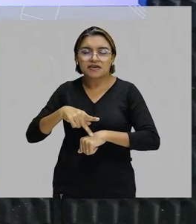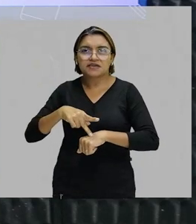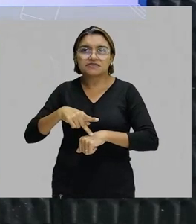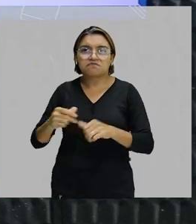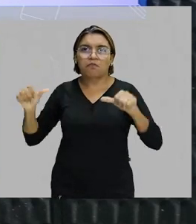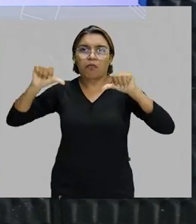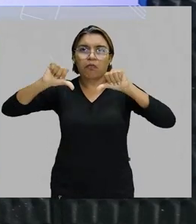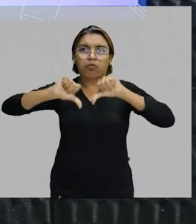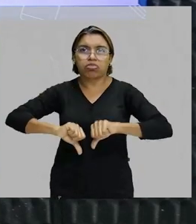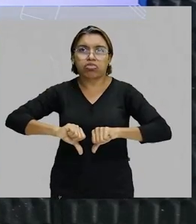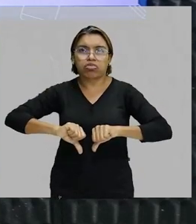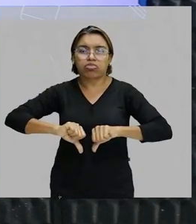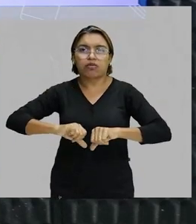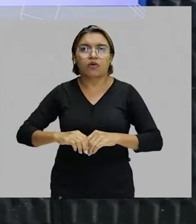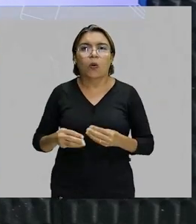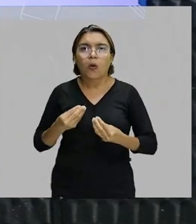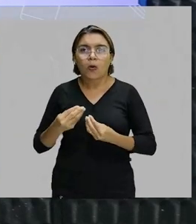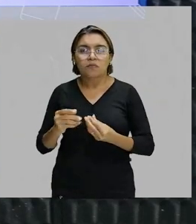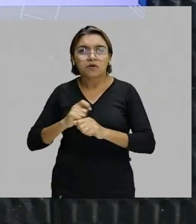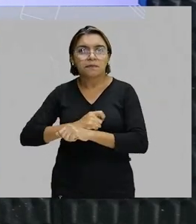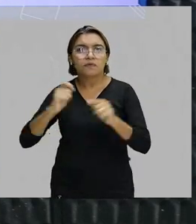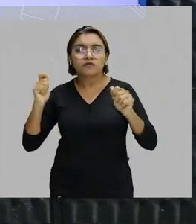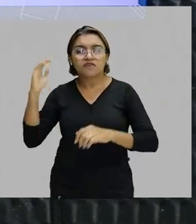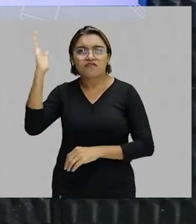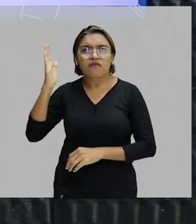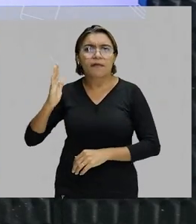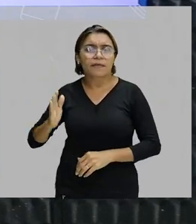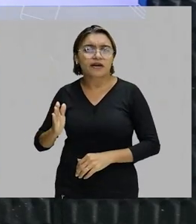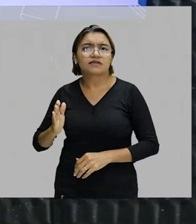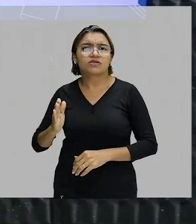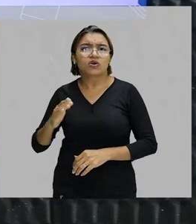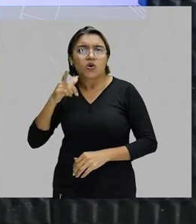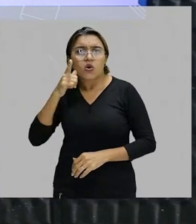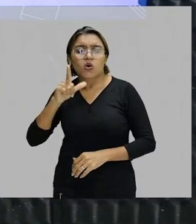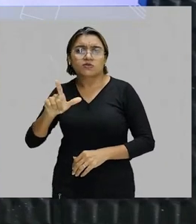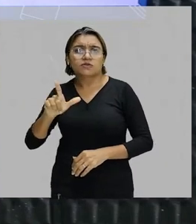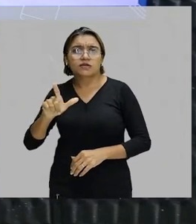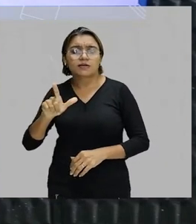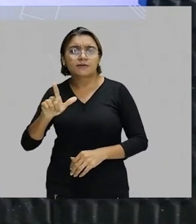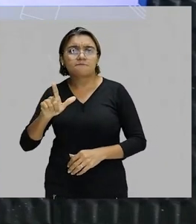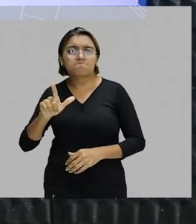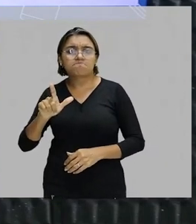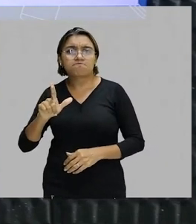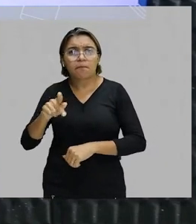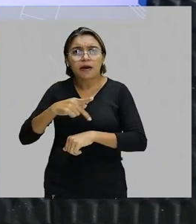fracasso que seria impossível o Brasil se consolidar como um país